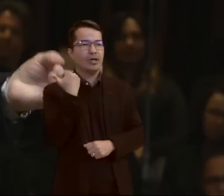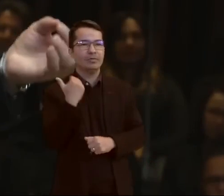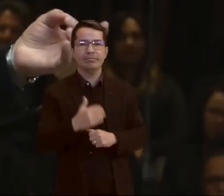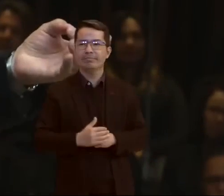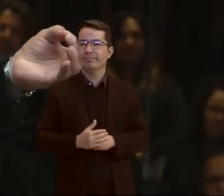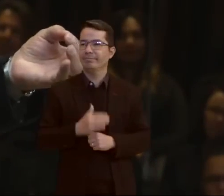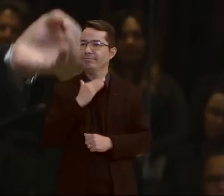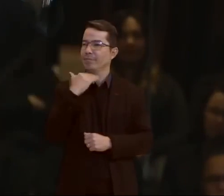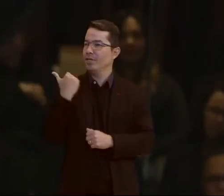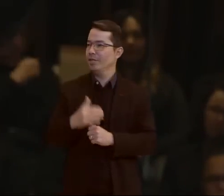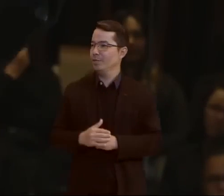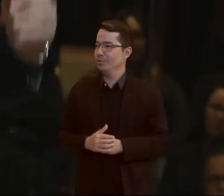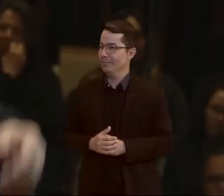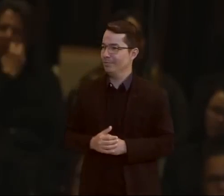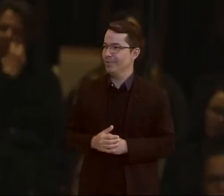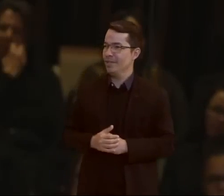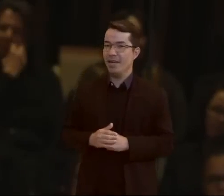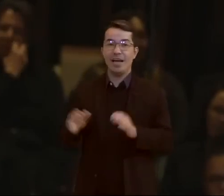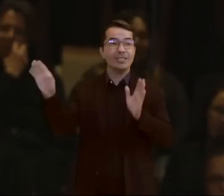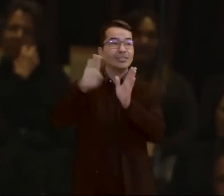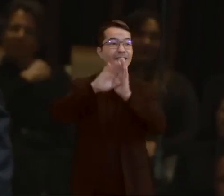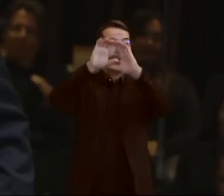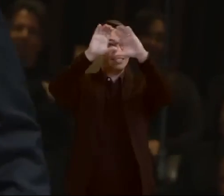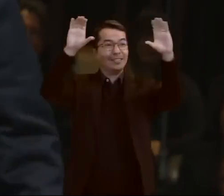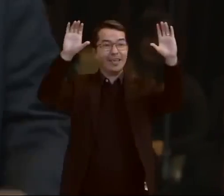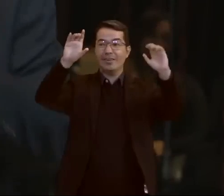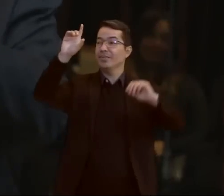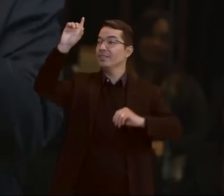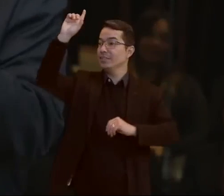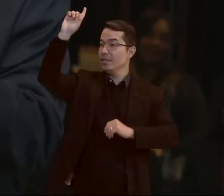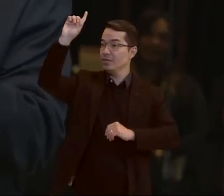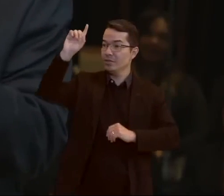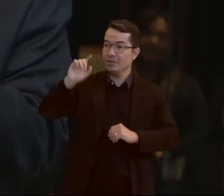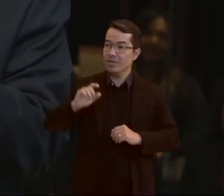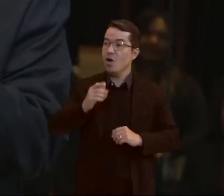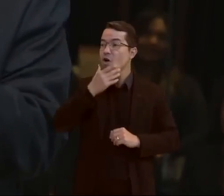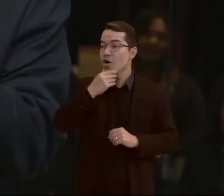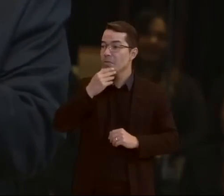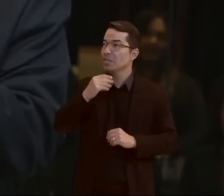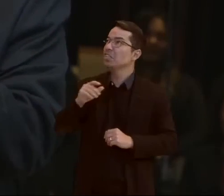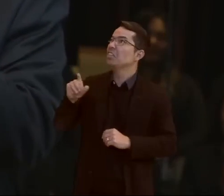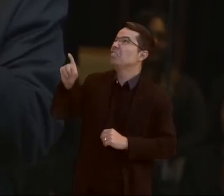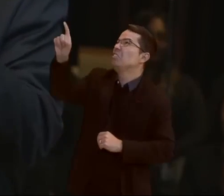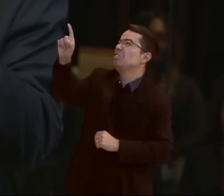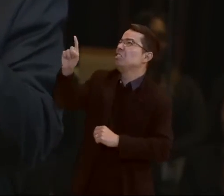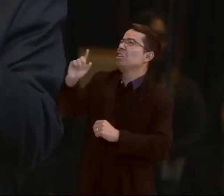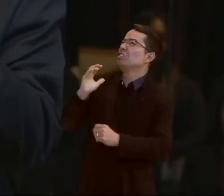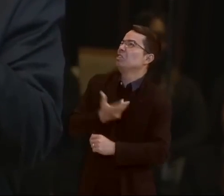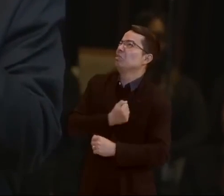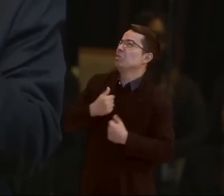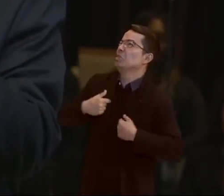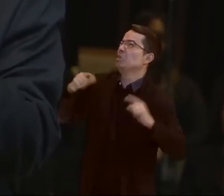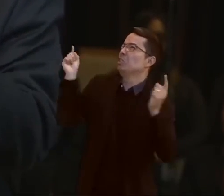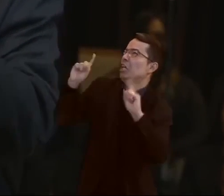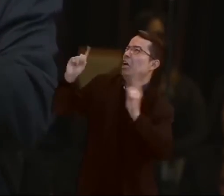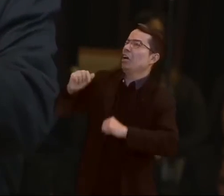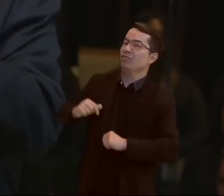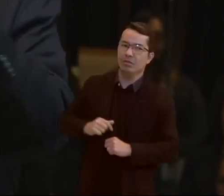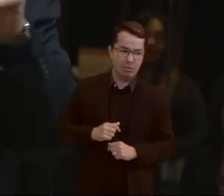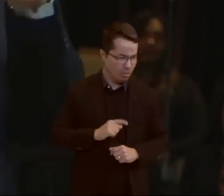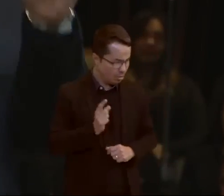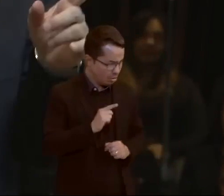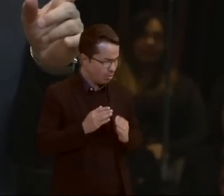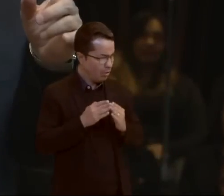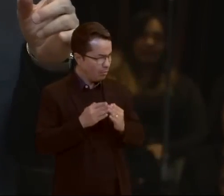barco, uma lancha e um helicóptero, você que não quis. E tem gente assim, que fica esperando as coisas que caem do céu.